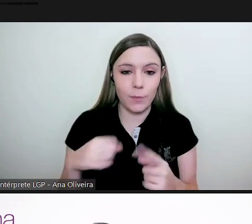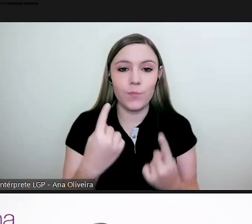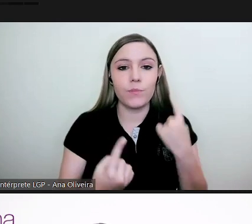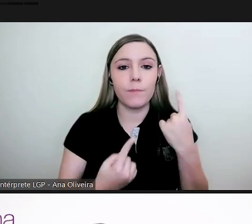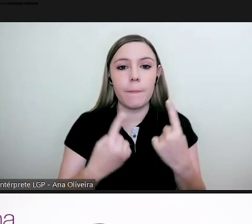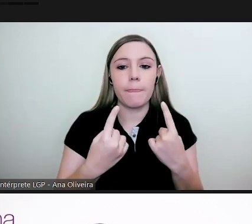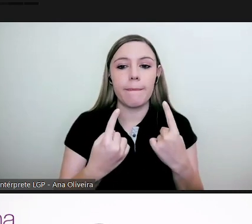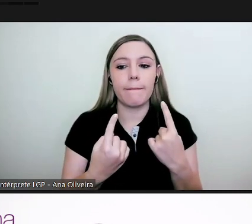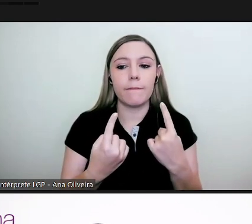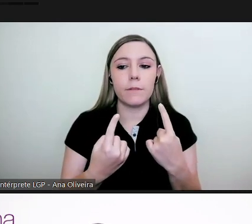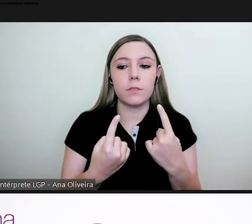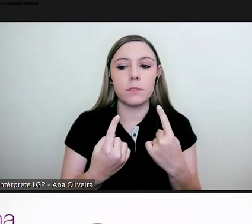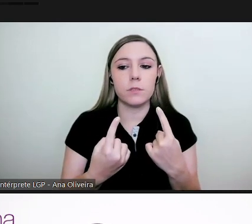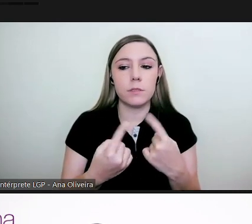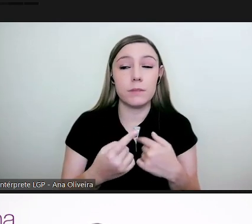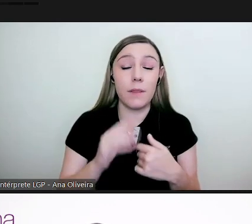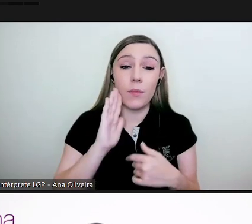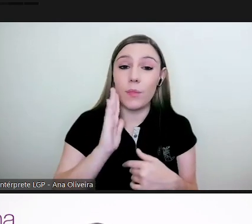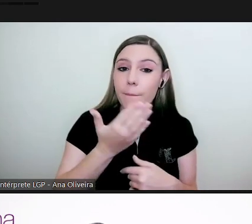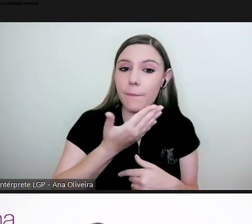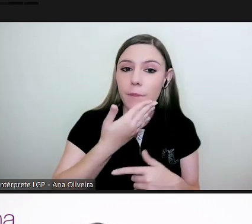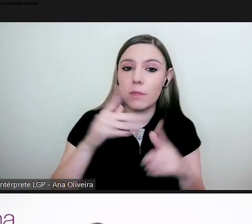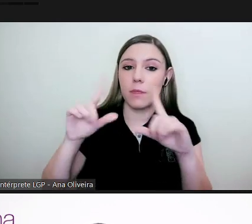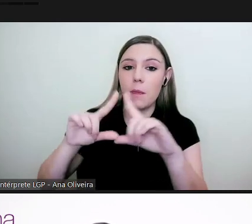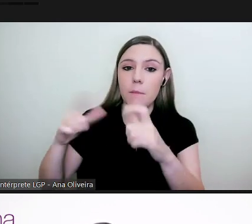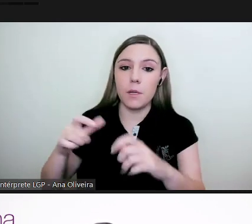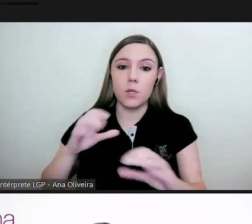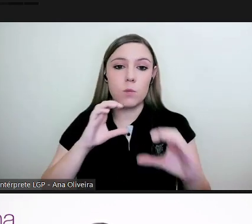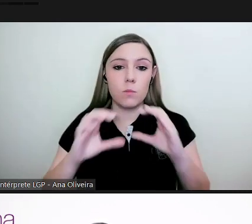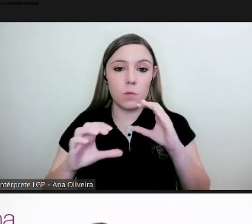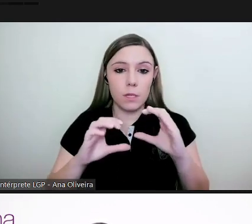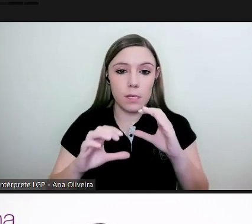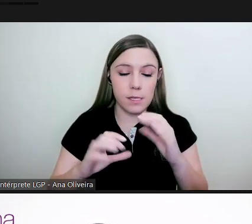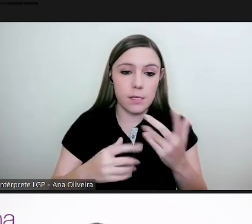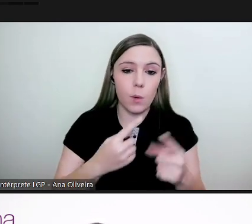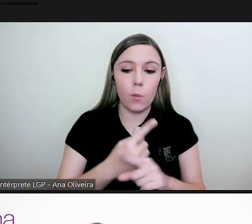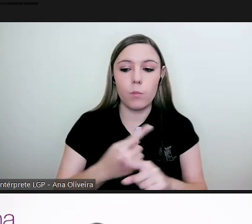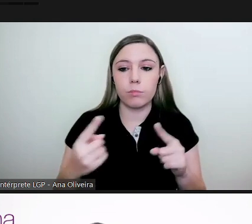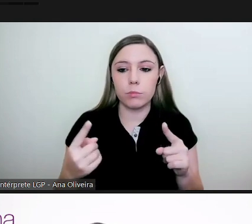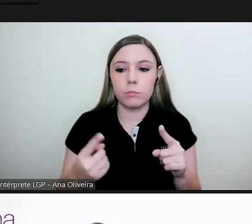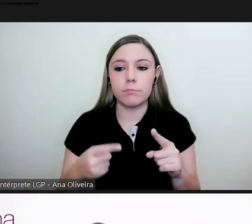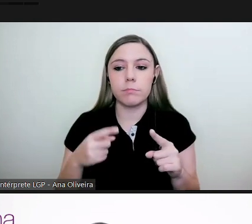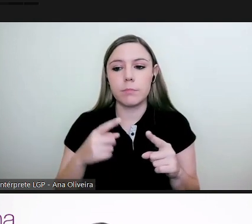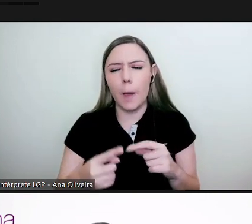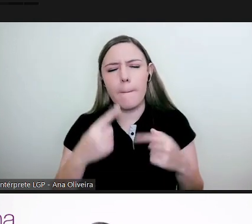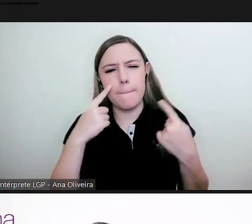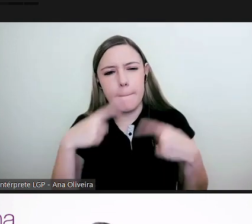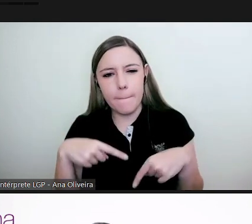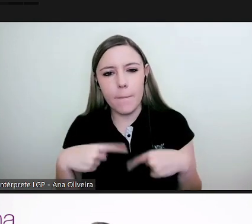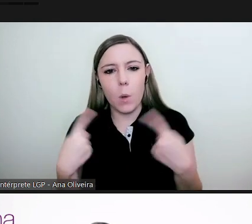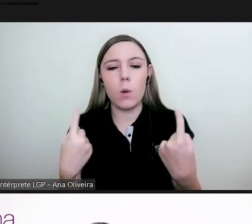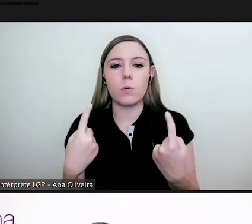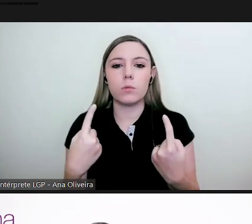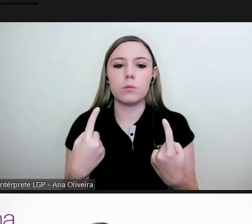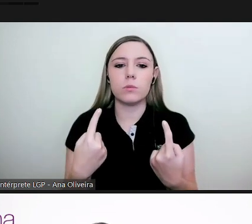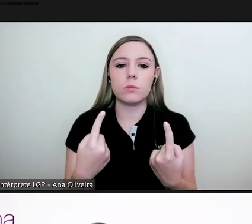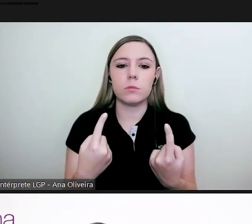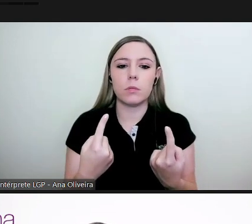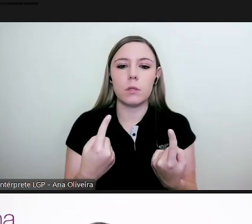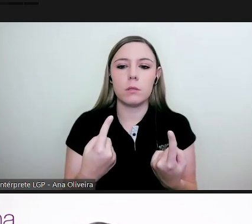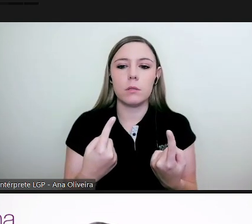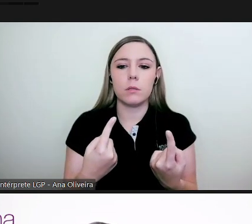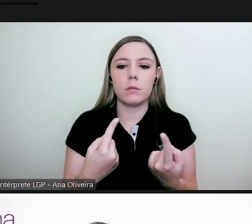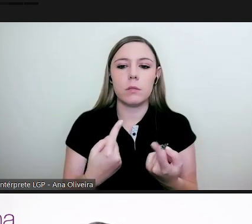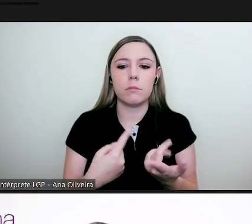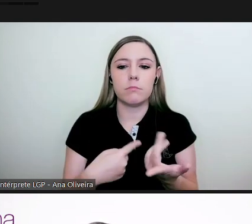algumas ficam reféns das empresas de comunicação, que lhes vão dando a conhecer num